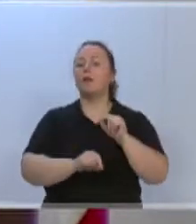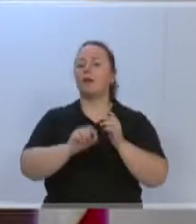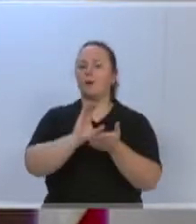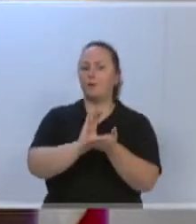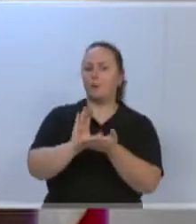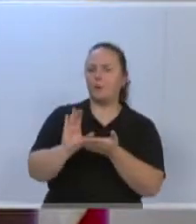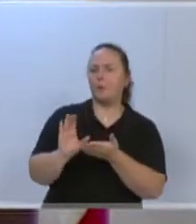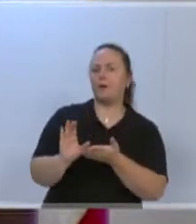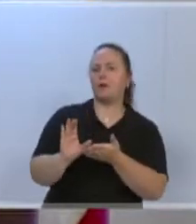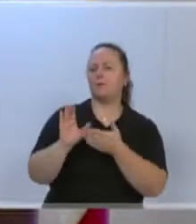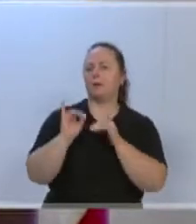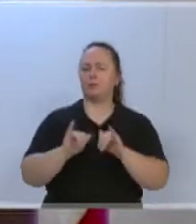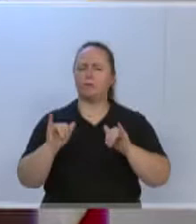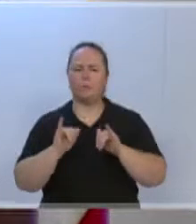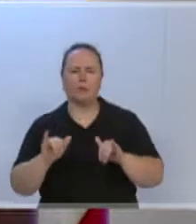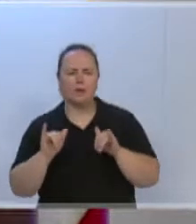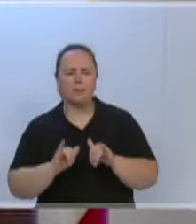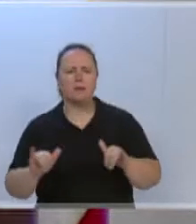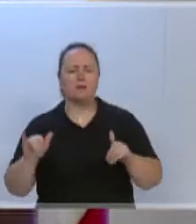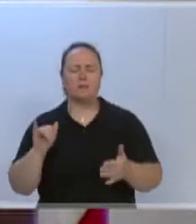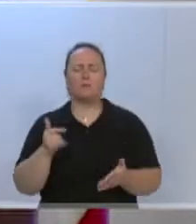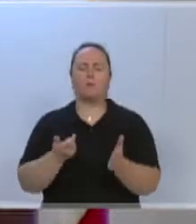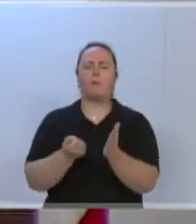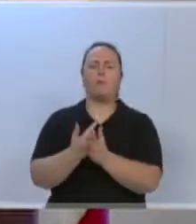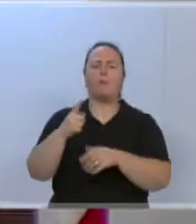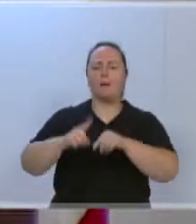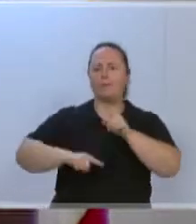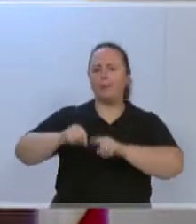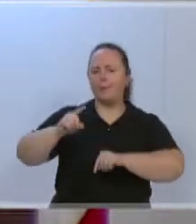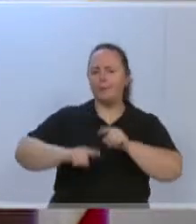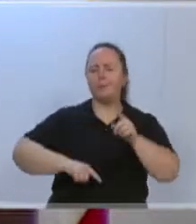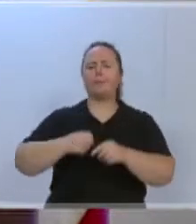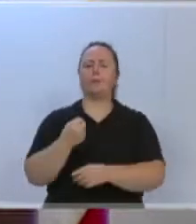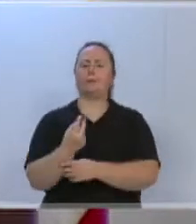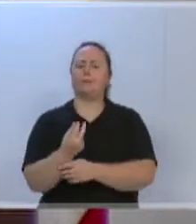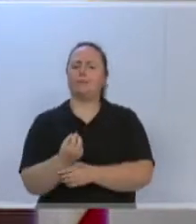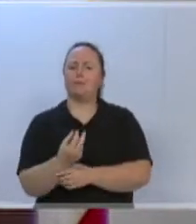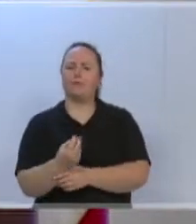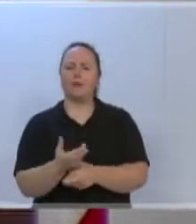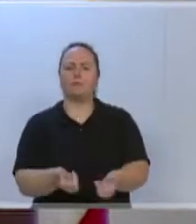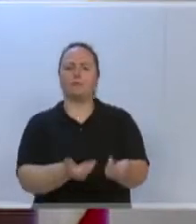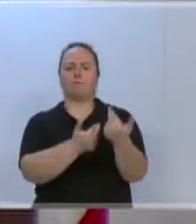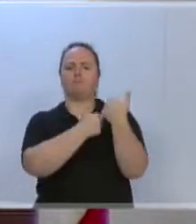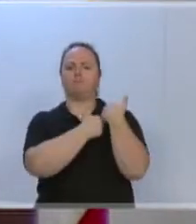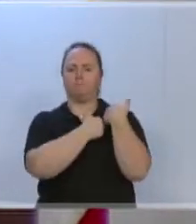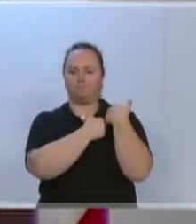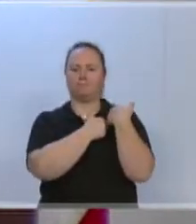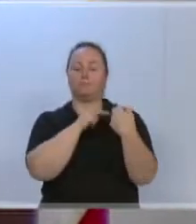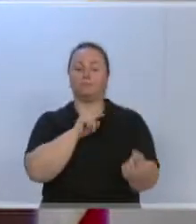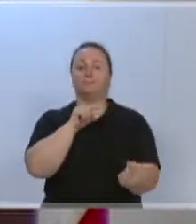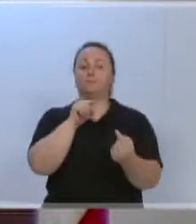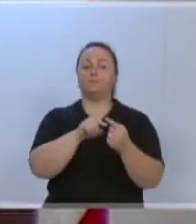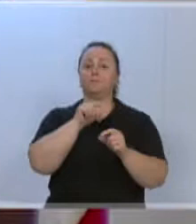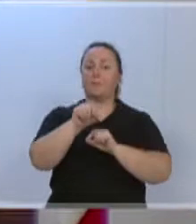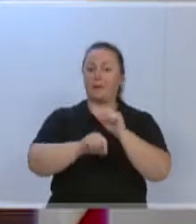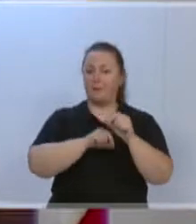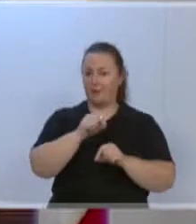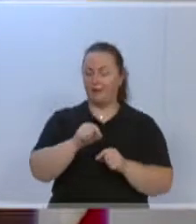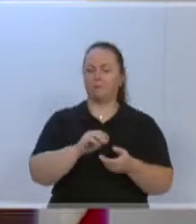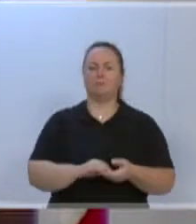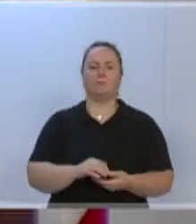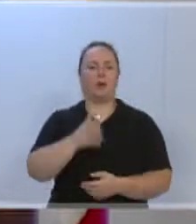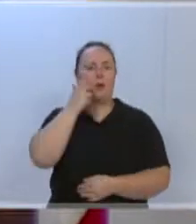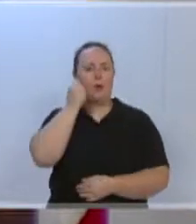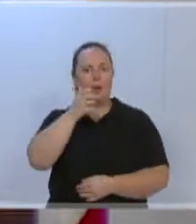desde a divulgação até a compra dos produtos à venda toda essa responsabilidade o objetivo é que desce mais do que